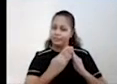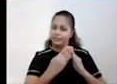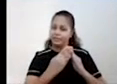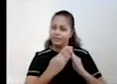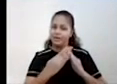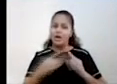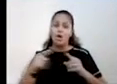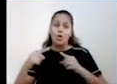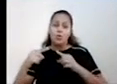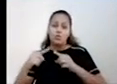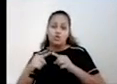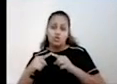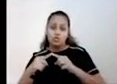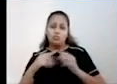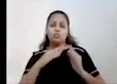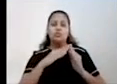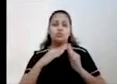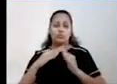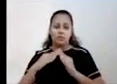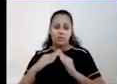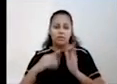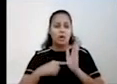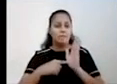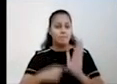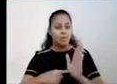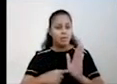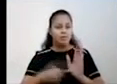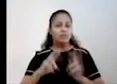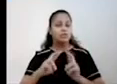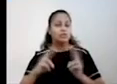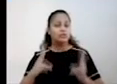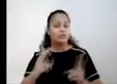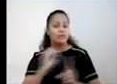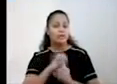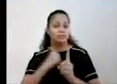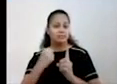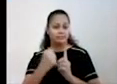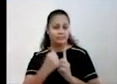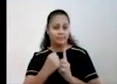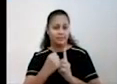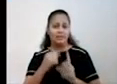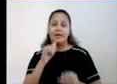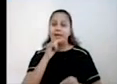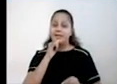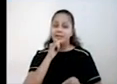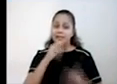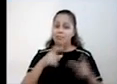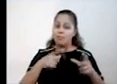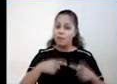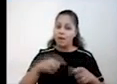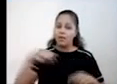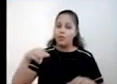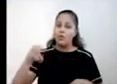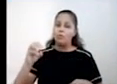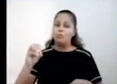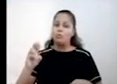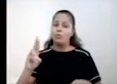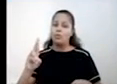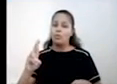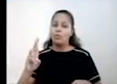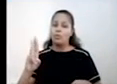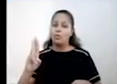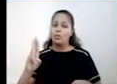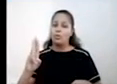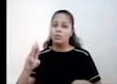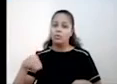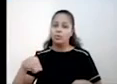de moradia também indica as diferenças sociais? Nós já vimos o exemplo do bairro Morumbi, em São Paulo, em que prédios de